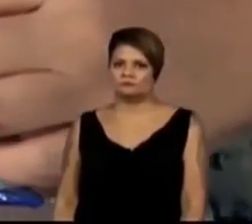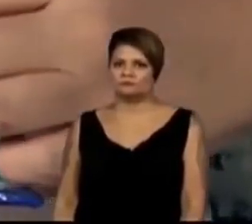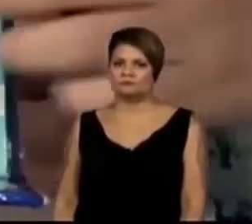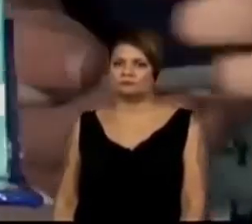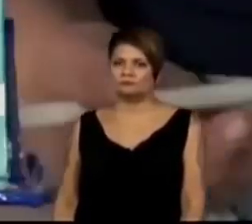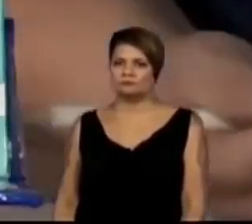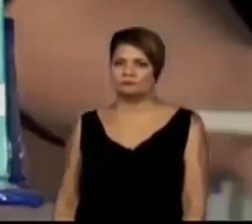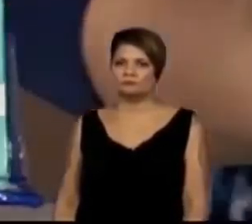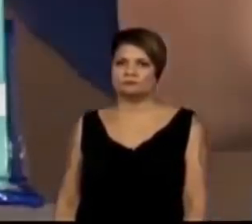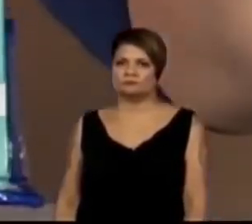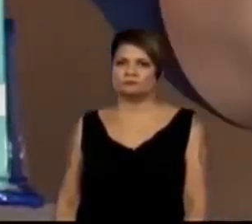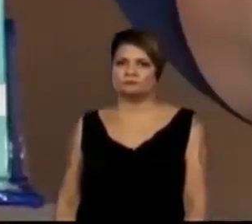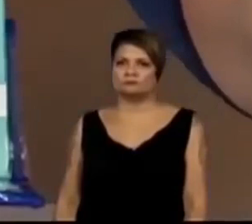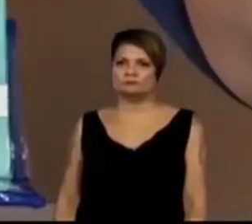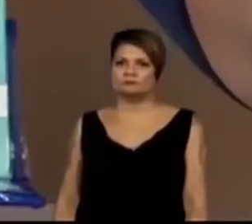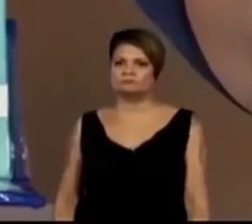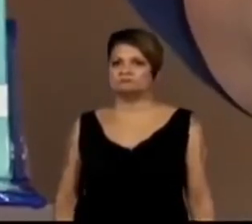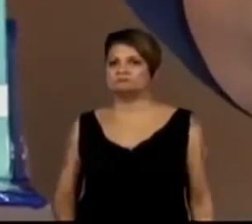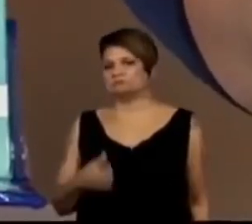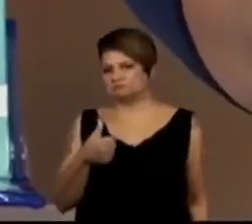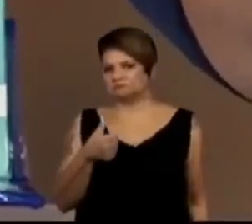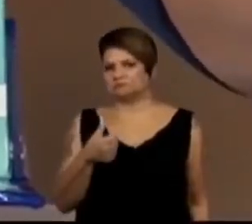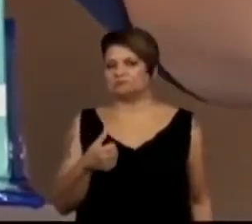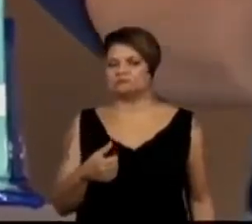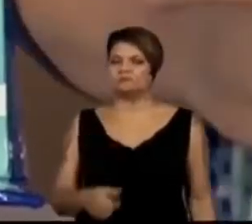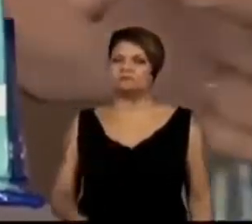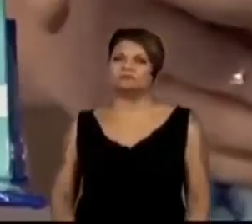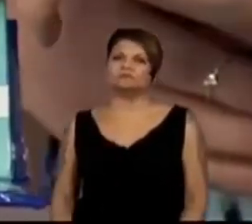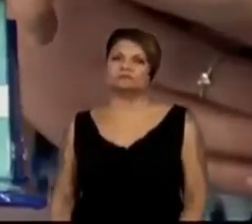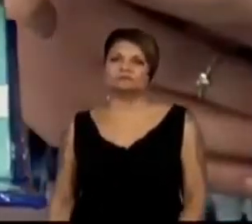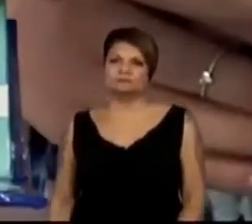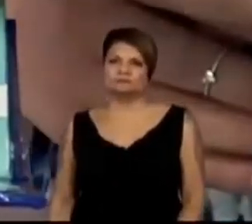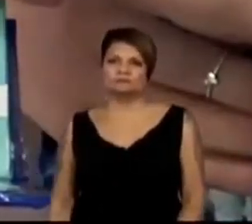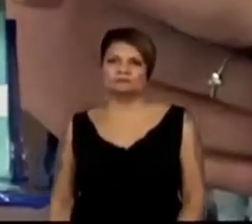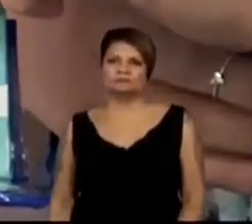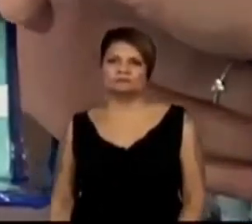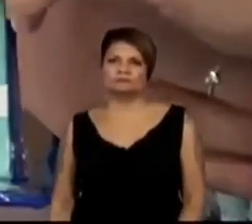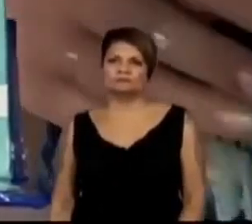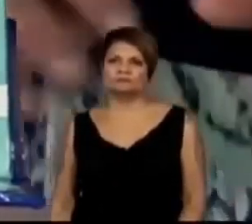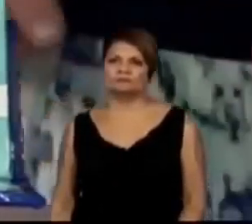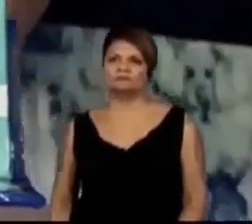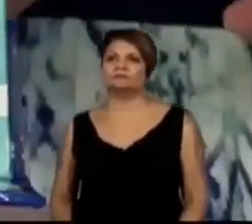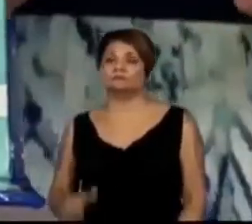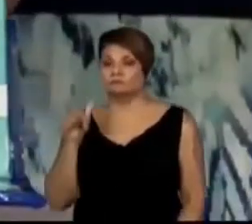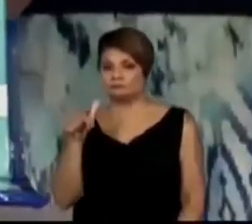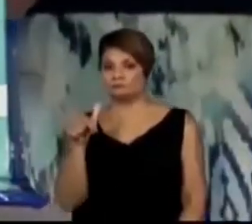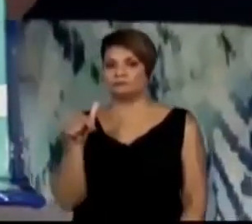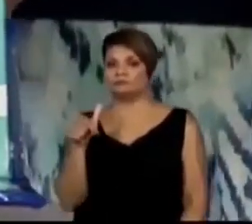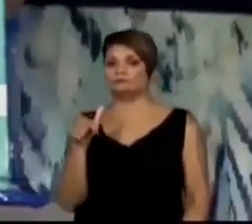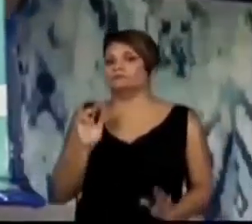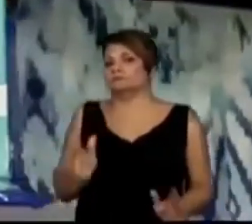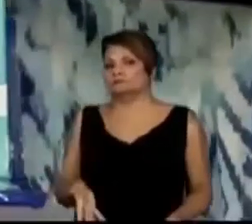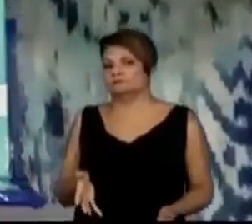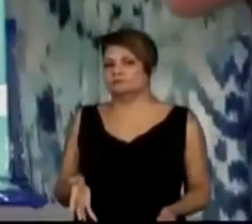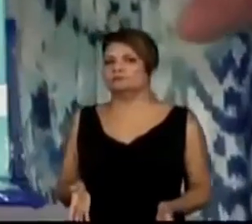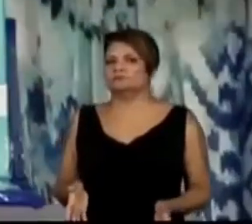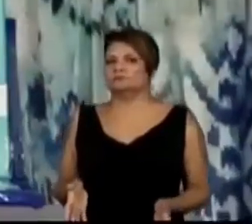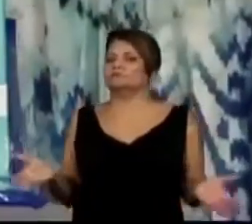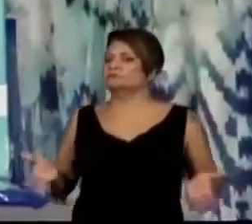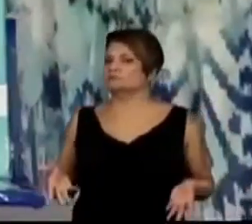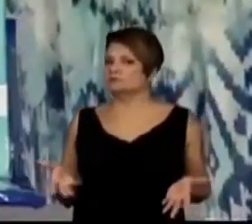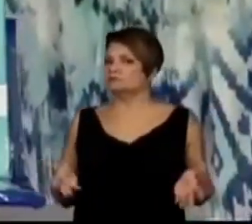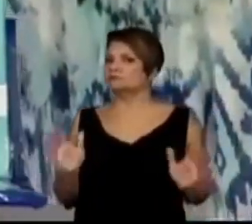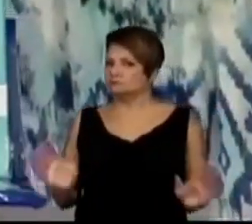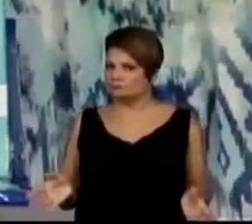6, tá saindo meio torta a minha torrinha, mas tá saindo. A sua coordenação tá ótima. 7. Olha lá, chegamos nesse movimento